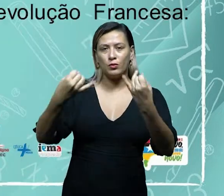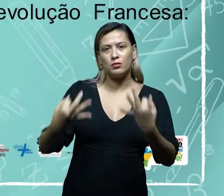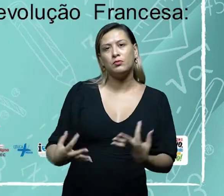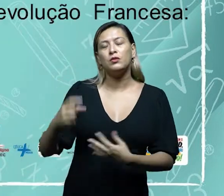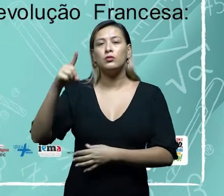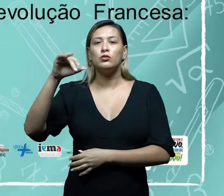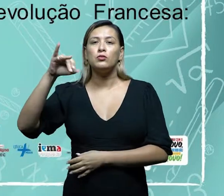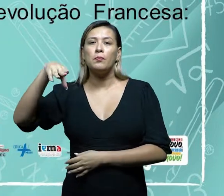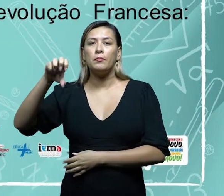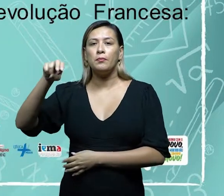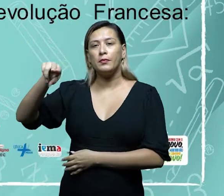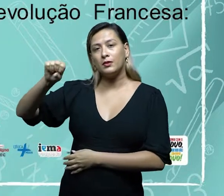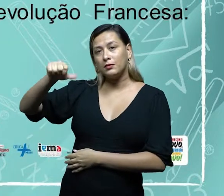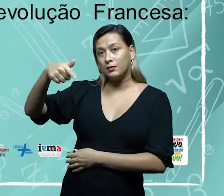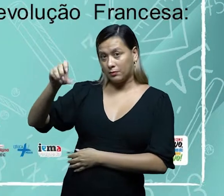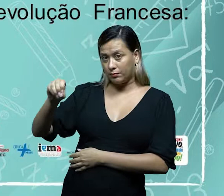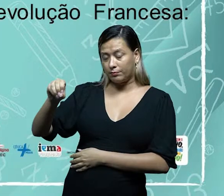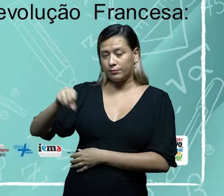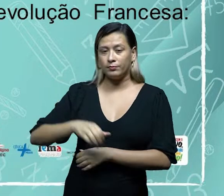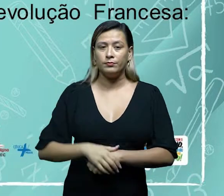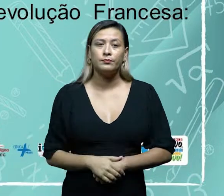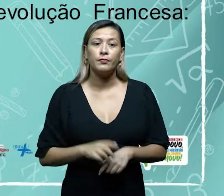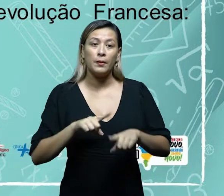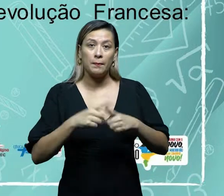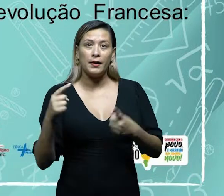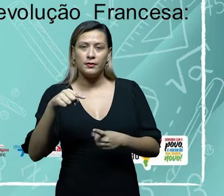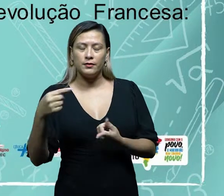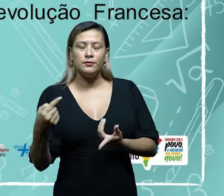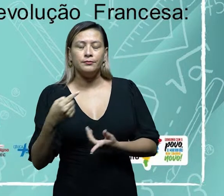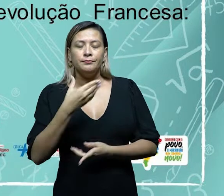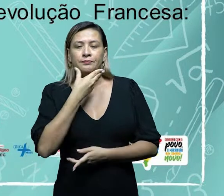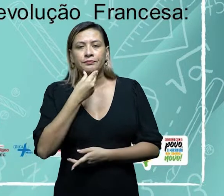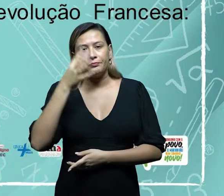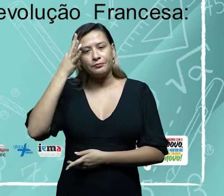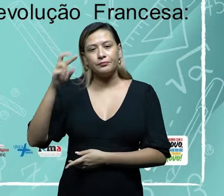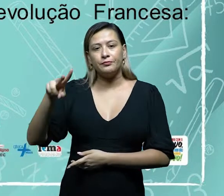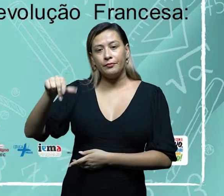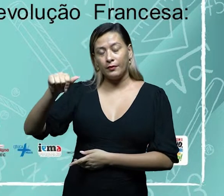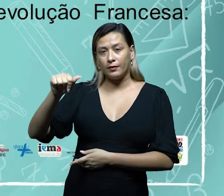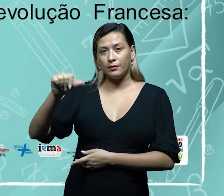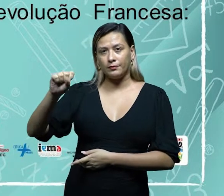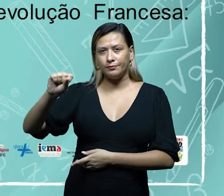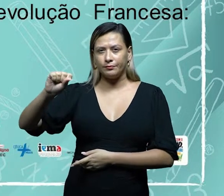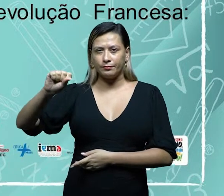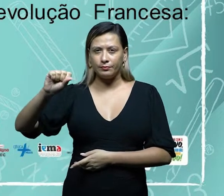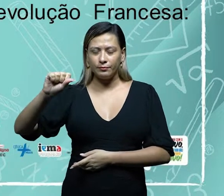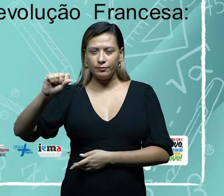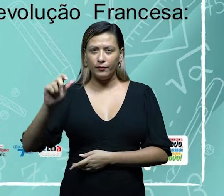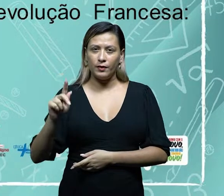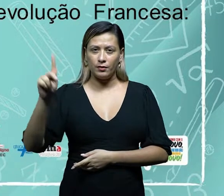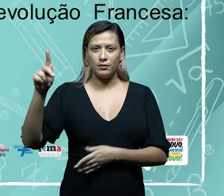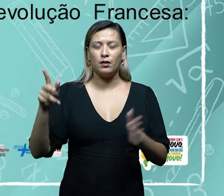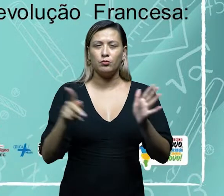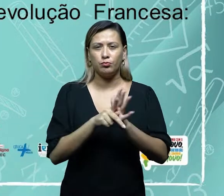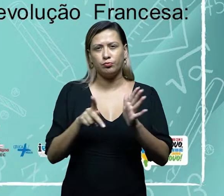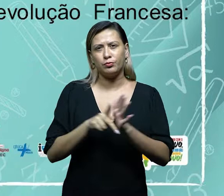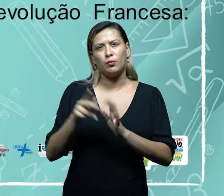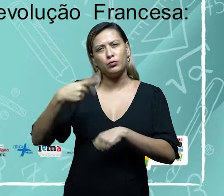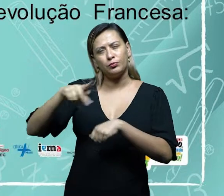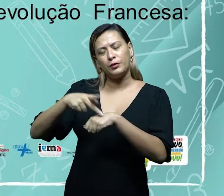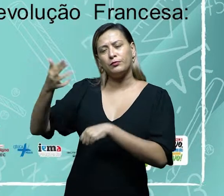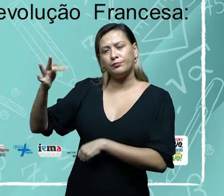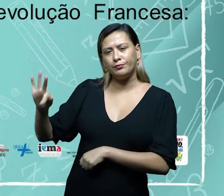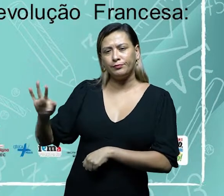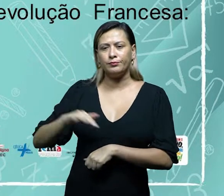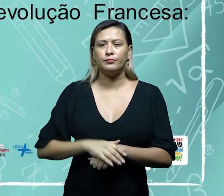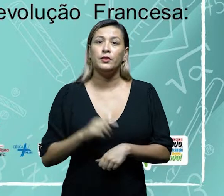dimensões. Bom, Karel Vazak, um jurista, né, tcheco-francês, apresentou a sua teoria